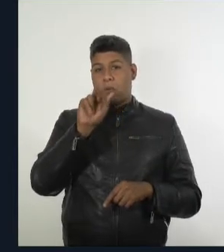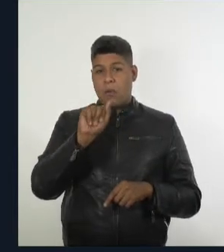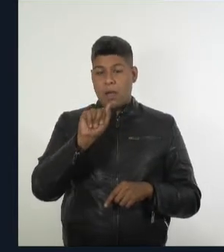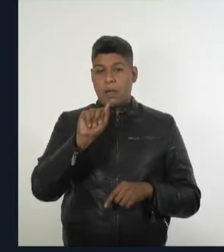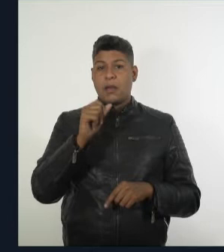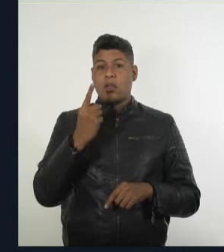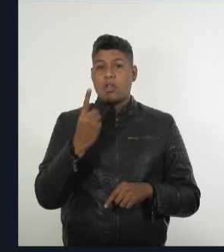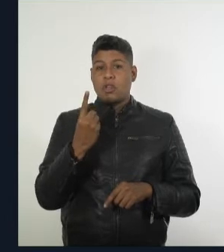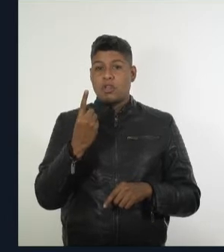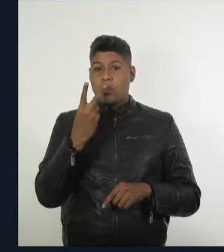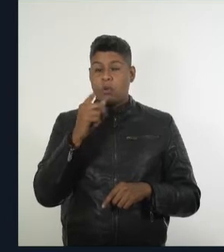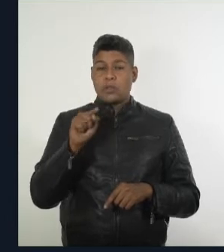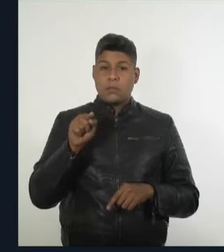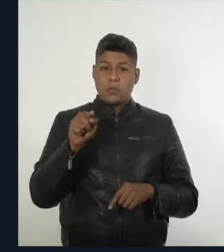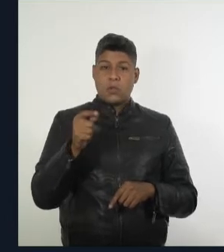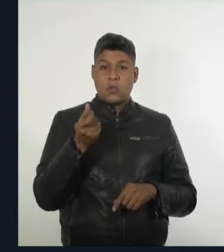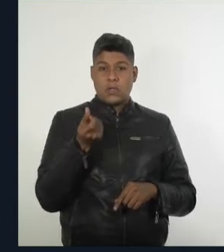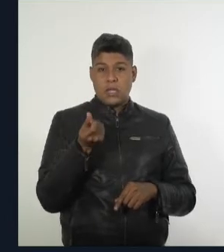Dias,